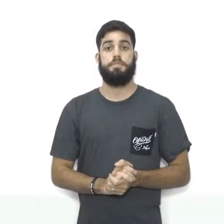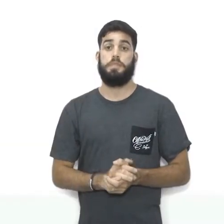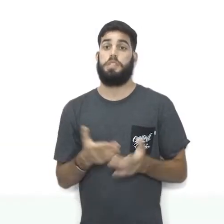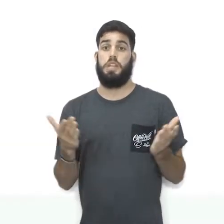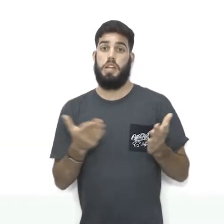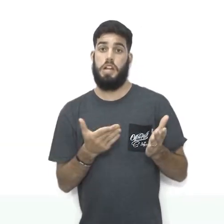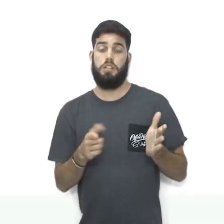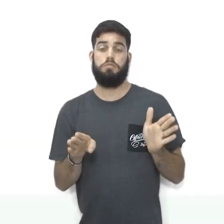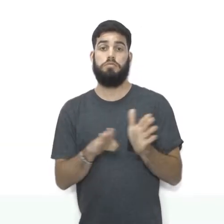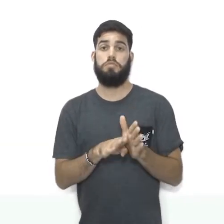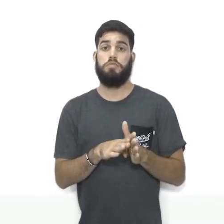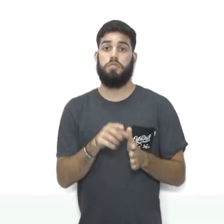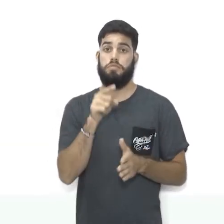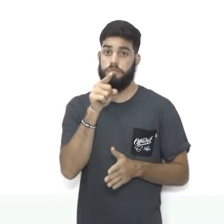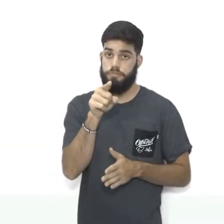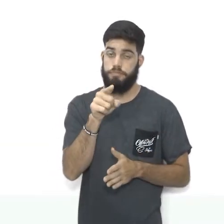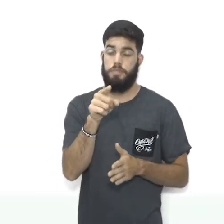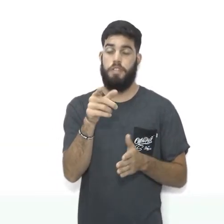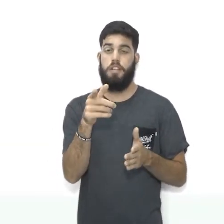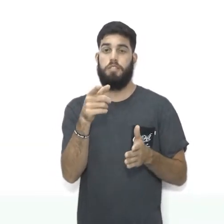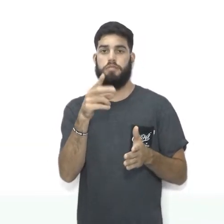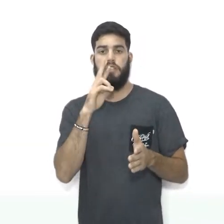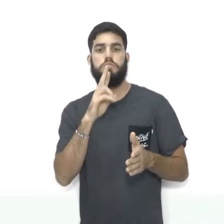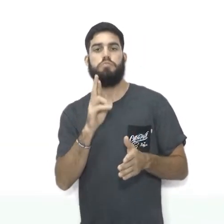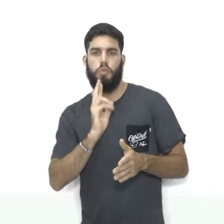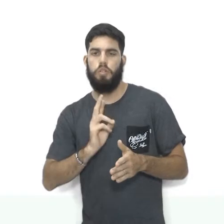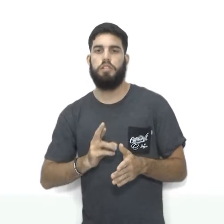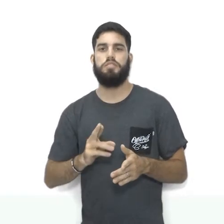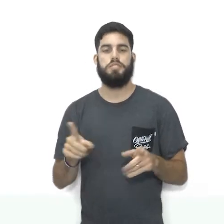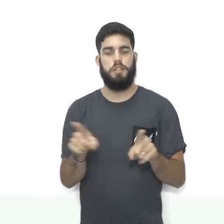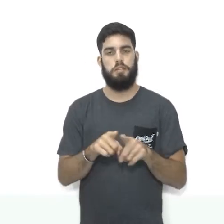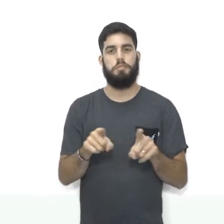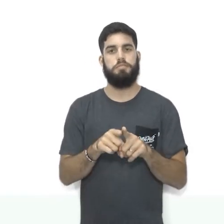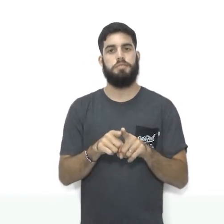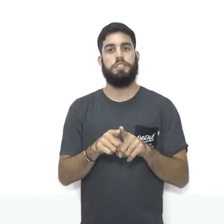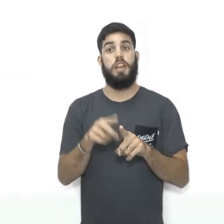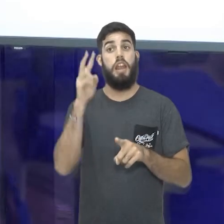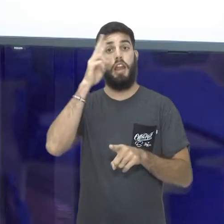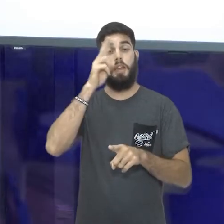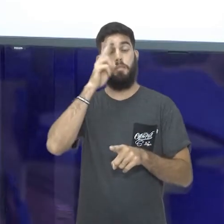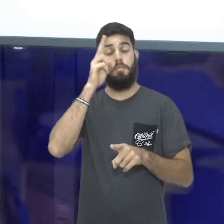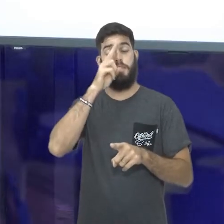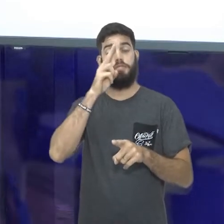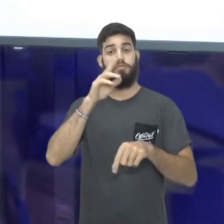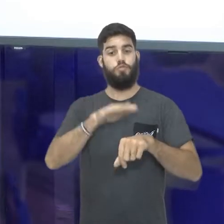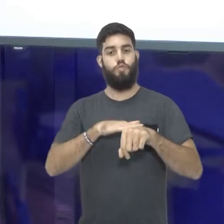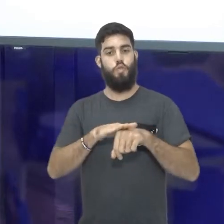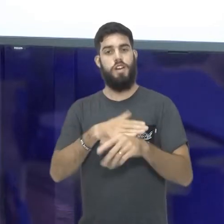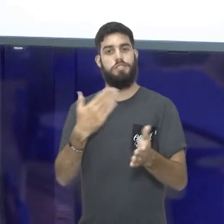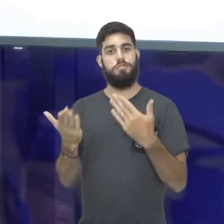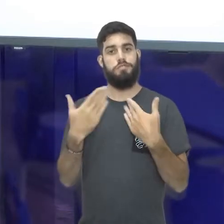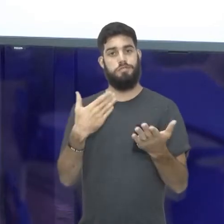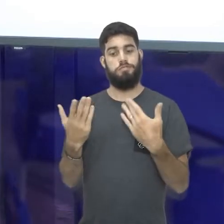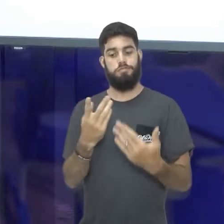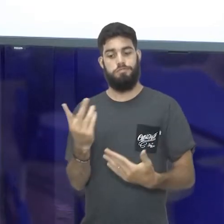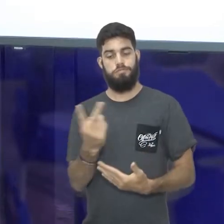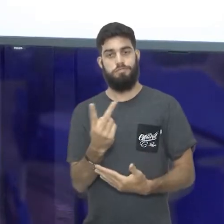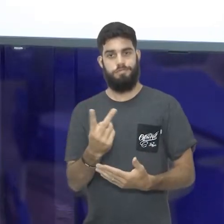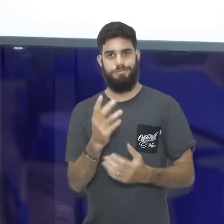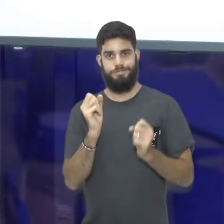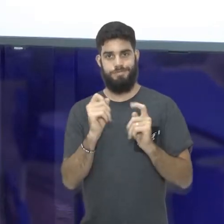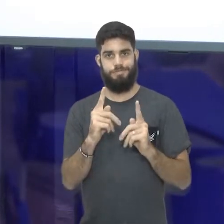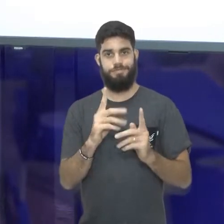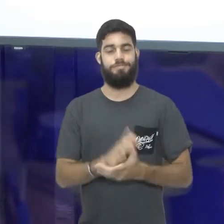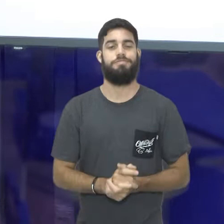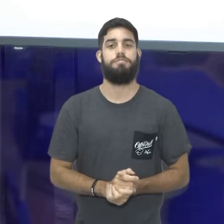Agora, chegou a sua vez de responder alguns questionamentos, considerando o diálogo que eu acabei de apresentar com a Mônica e o